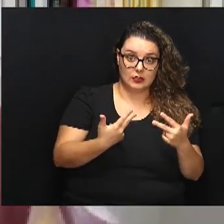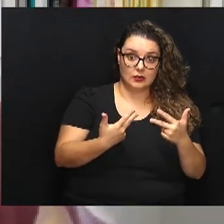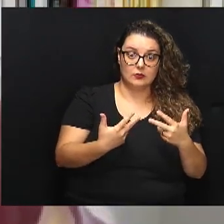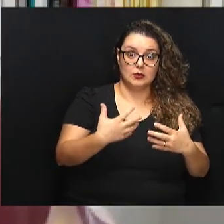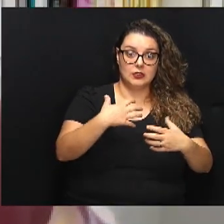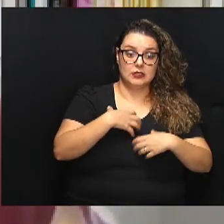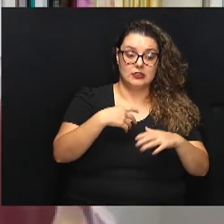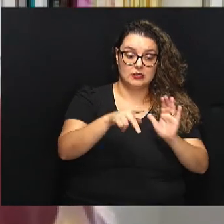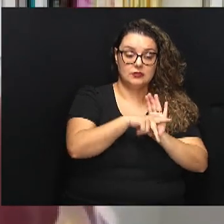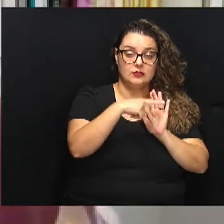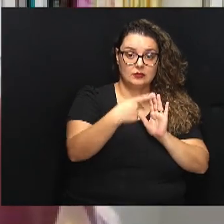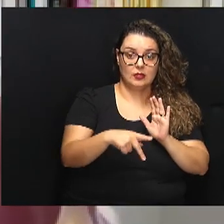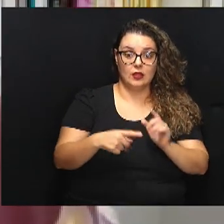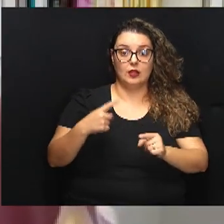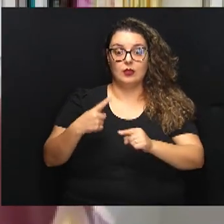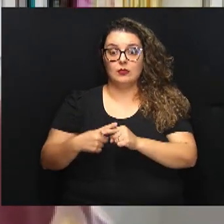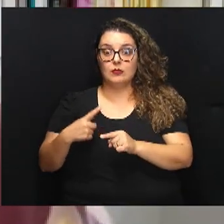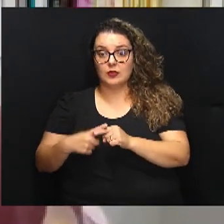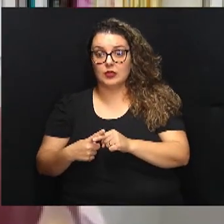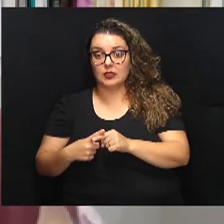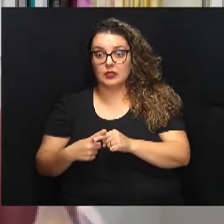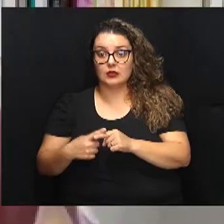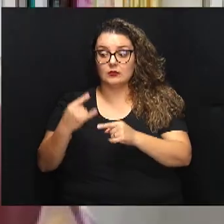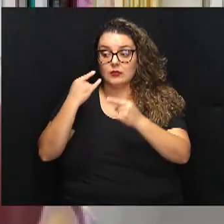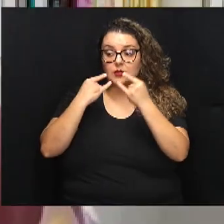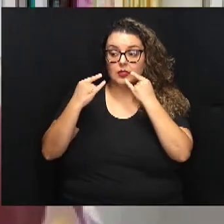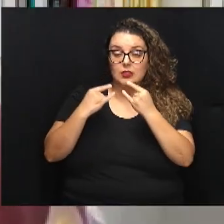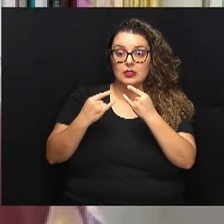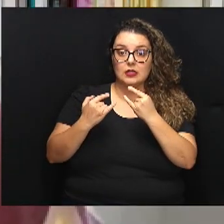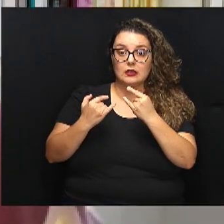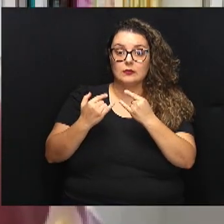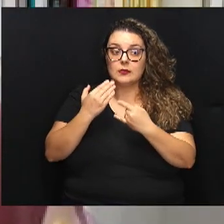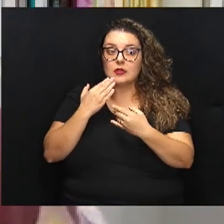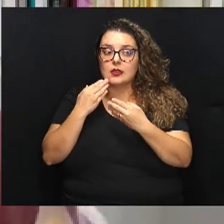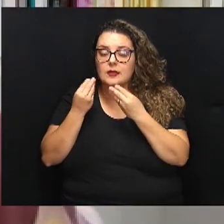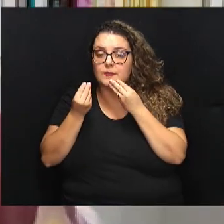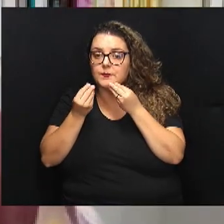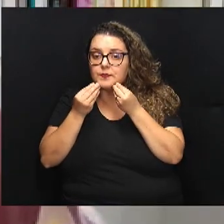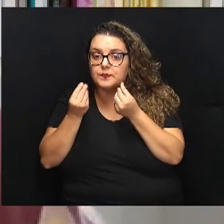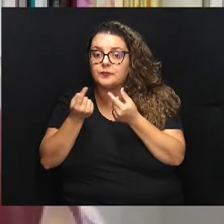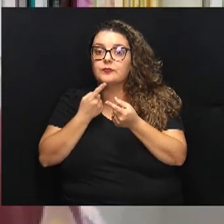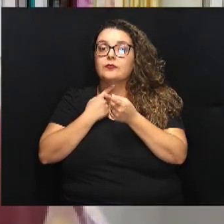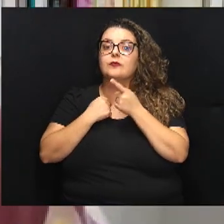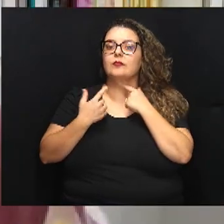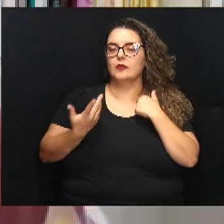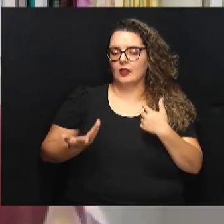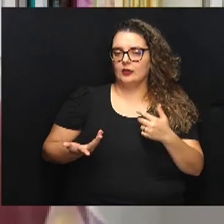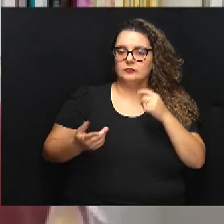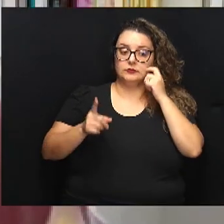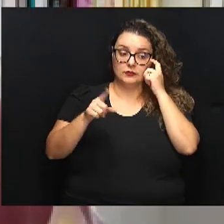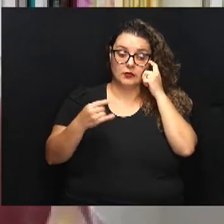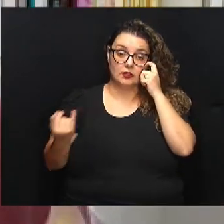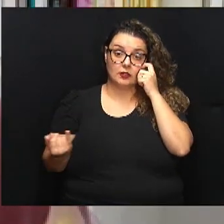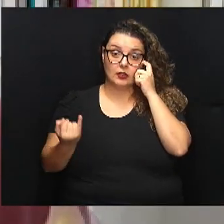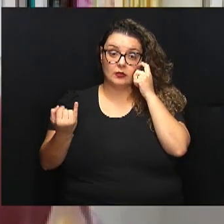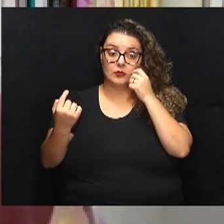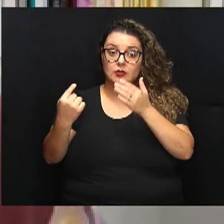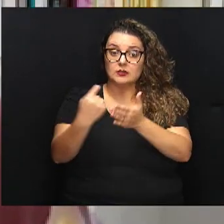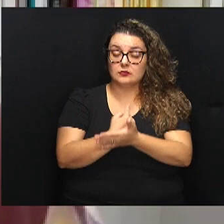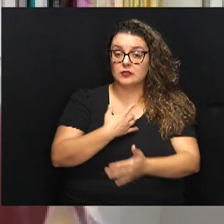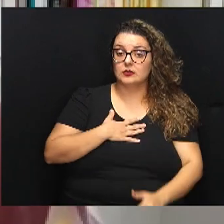pertencer ou porque você realmente fica interessado, você fica com vontade? Então, é importante se